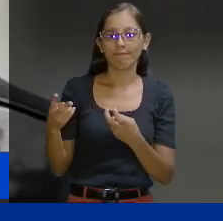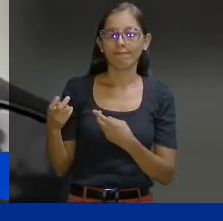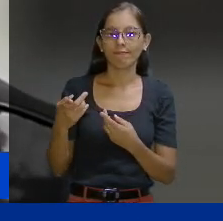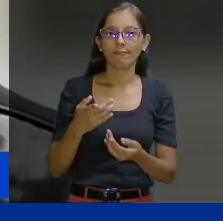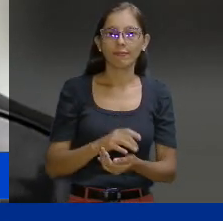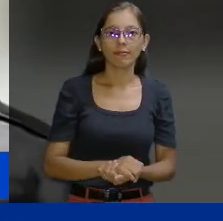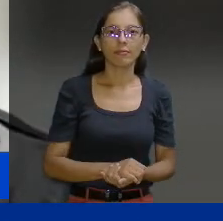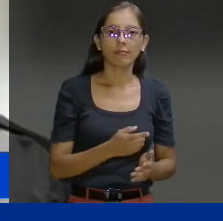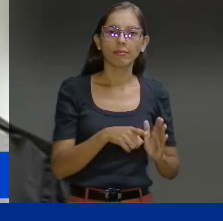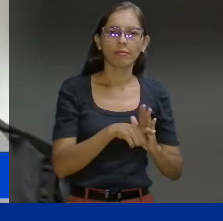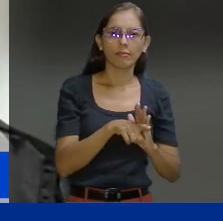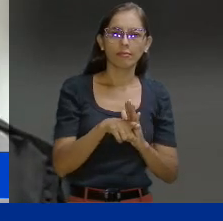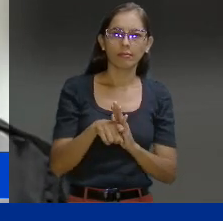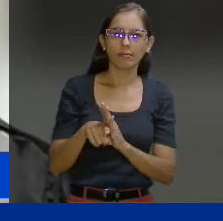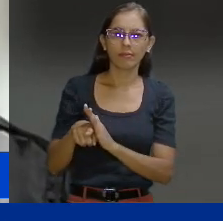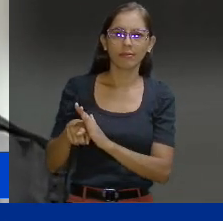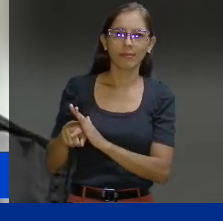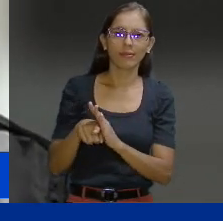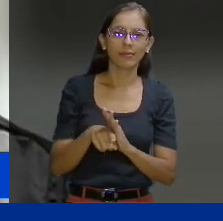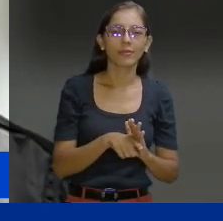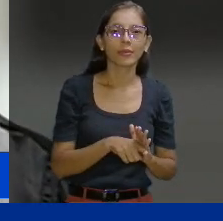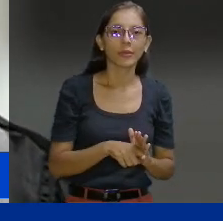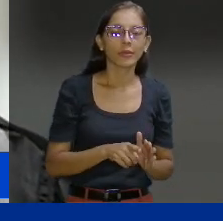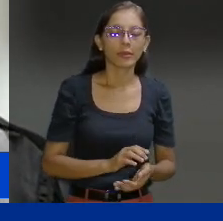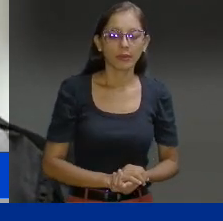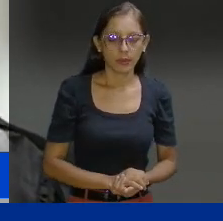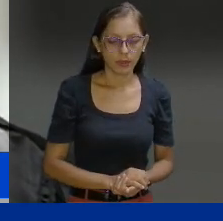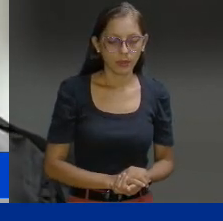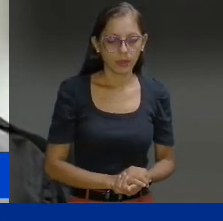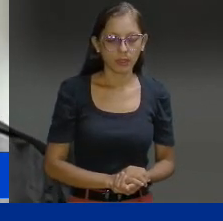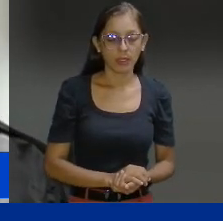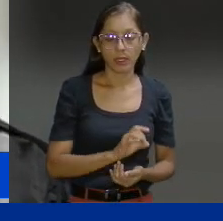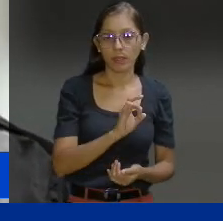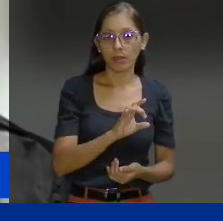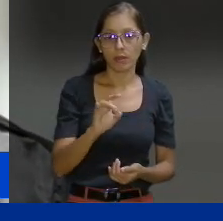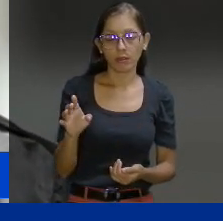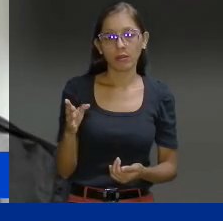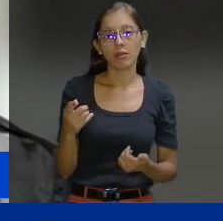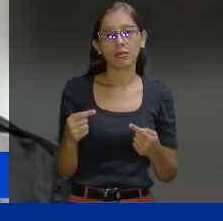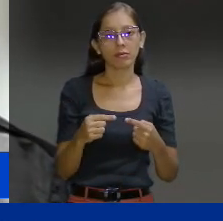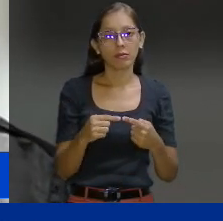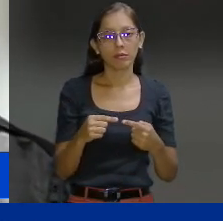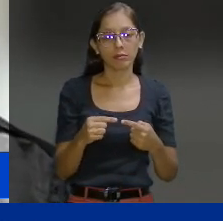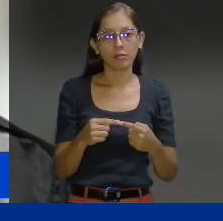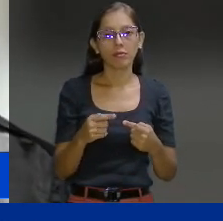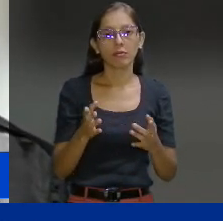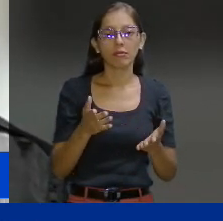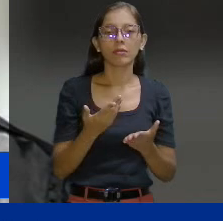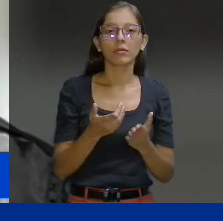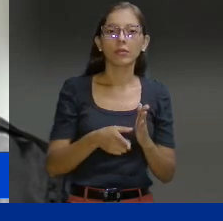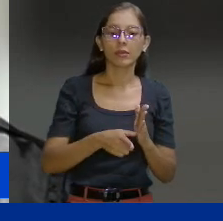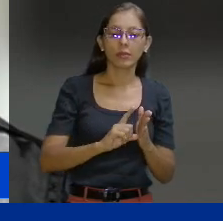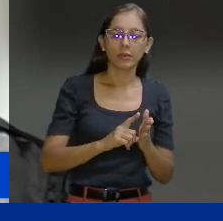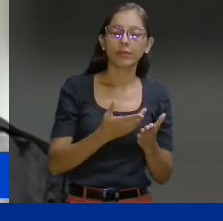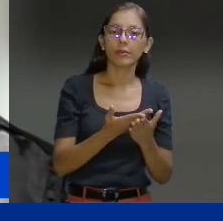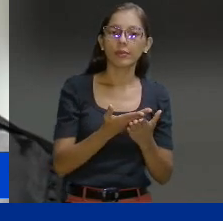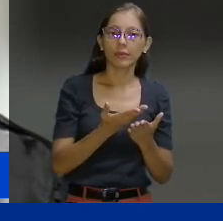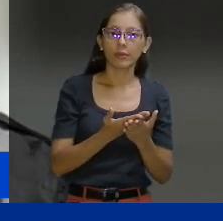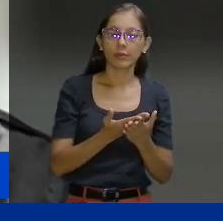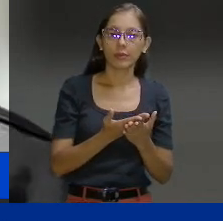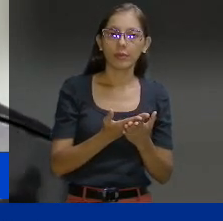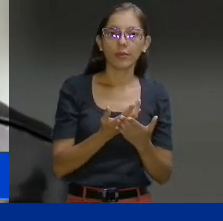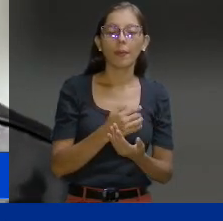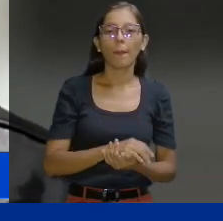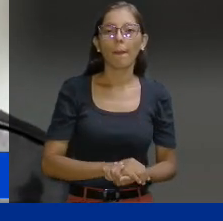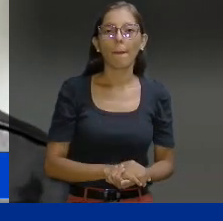nessa análise, naturalmente, de acordo com o seu juízo de valor. O que a recomendação propõe é que não